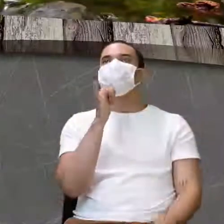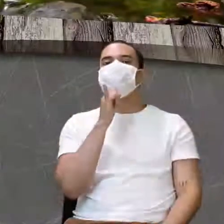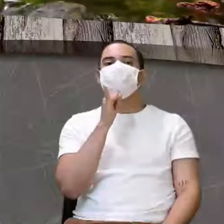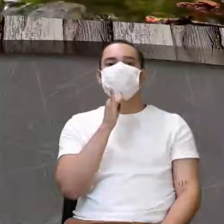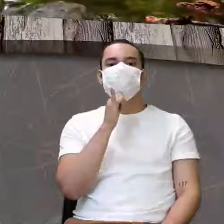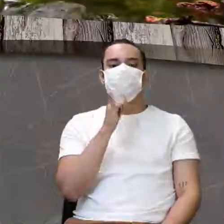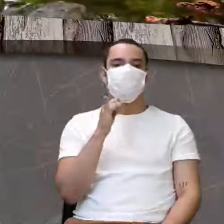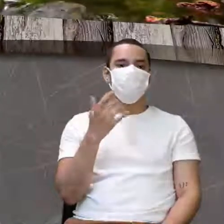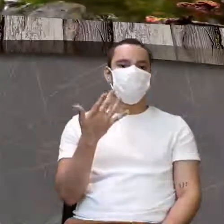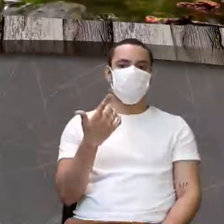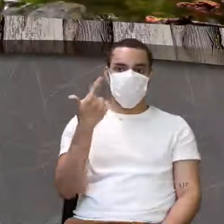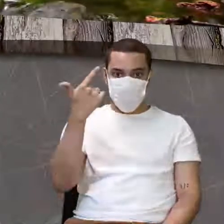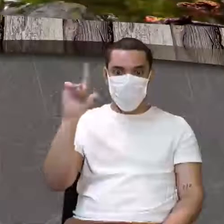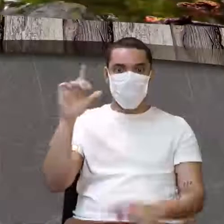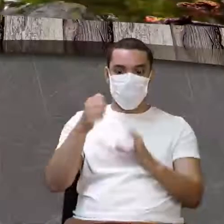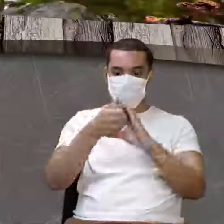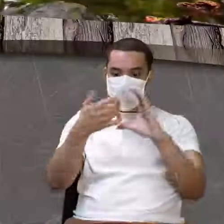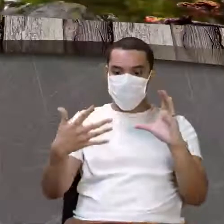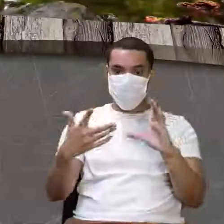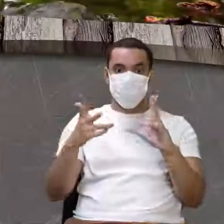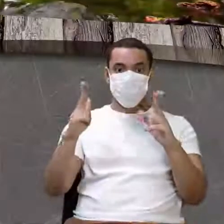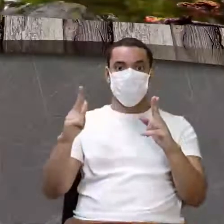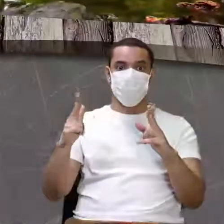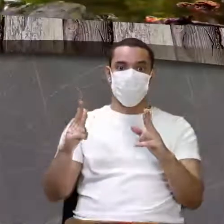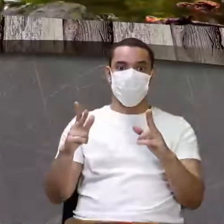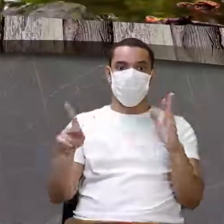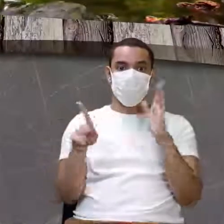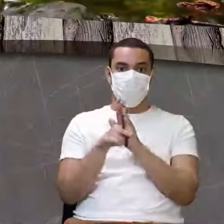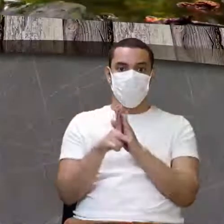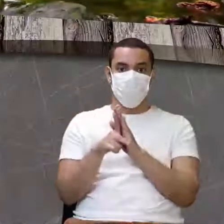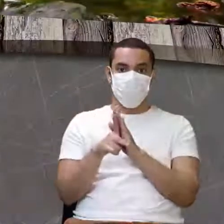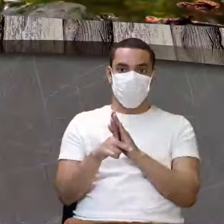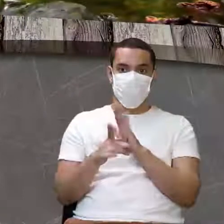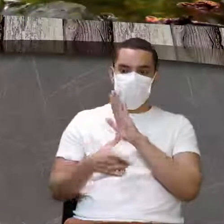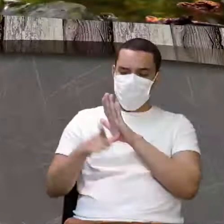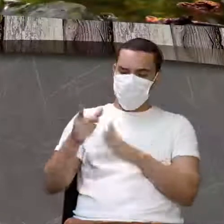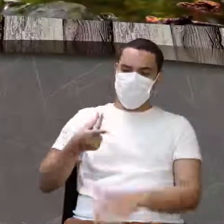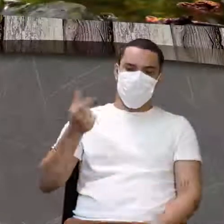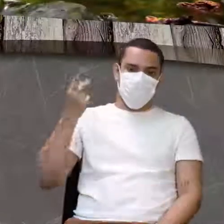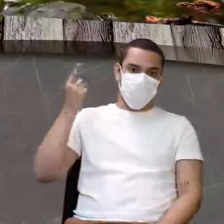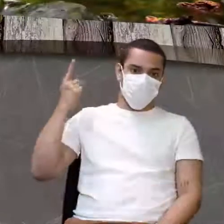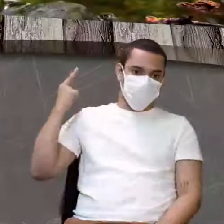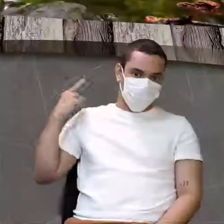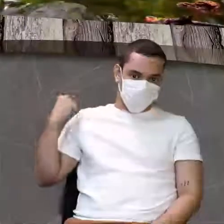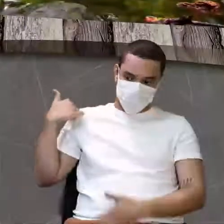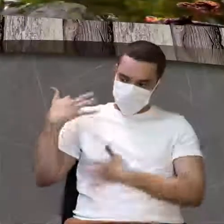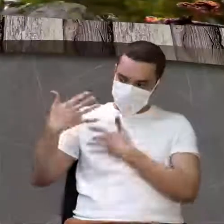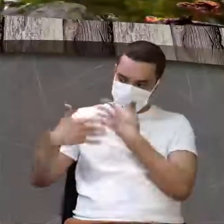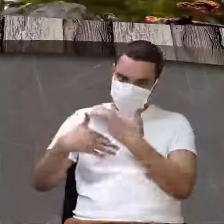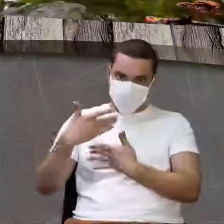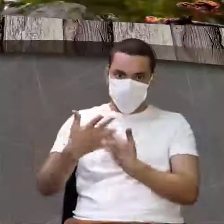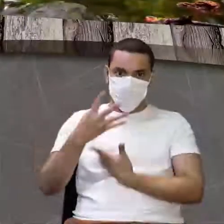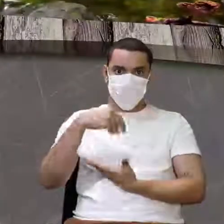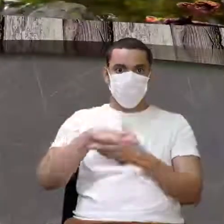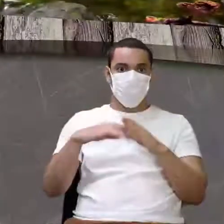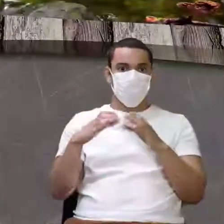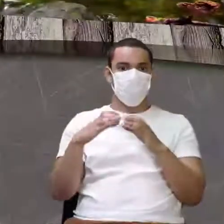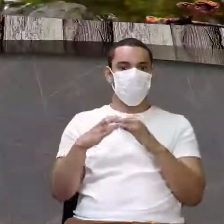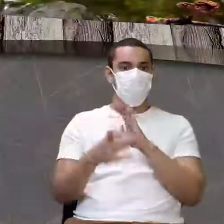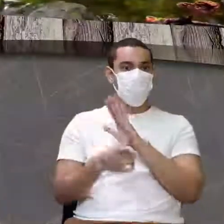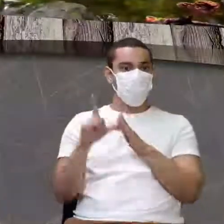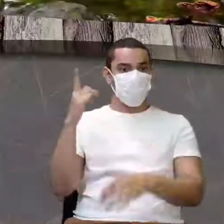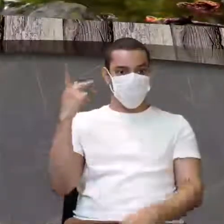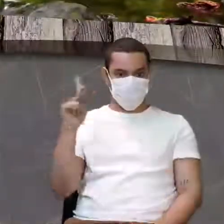uma plesiomorfia, uma característica derivada, ou uma característica primitiva, antiga, que estava presente lá nos grupos